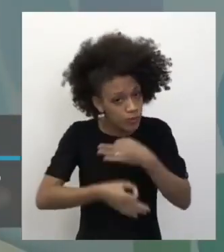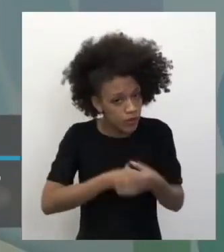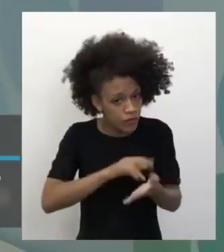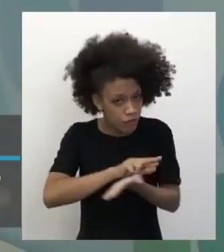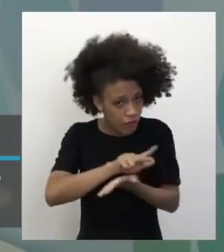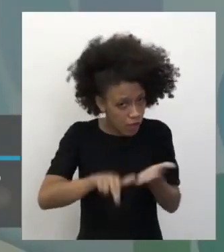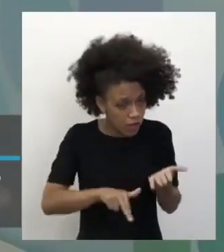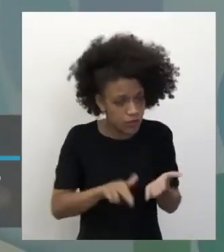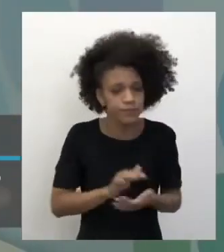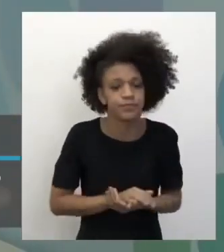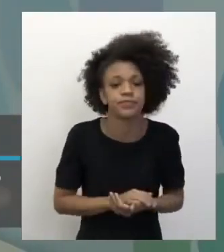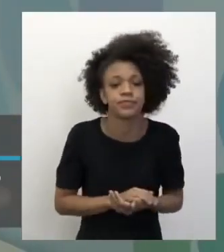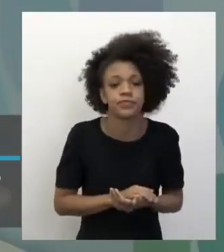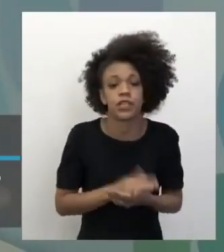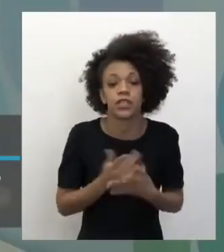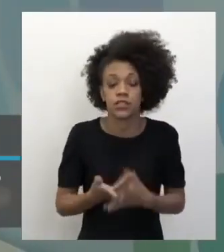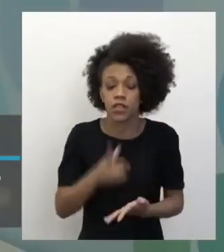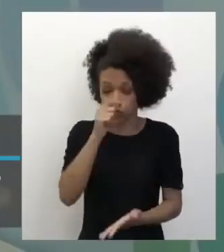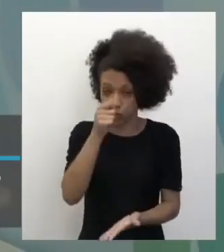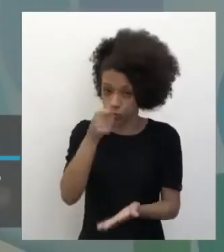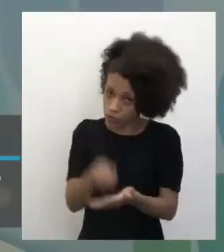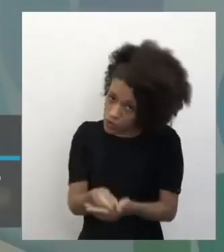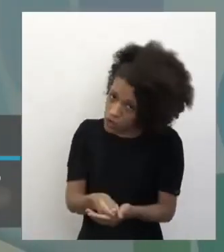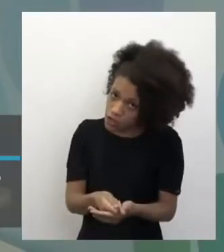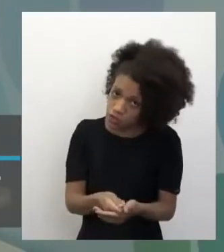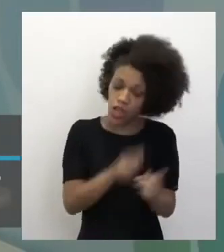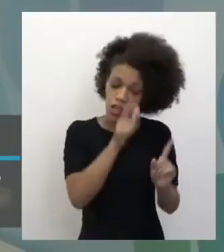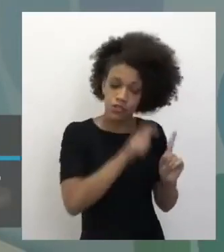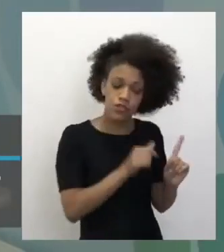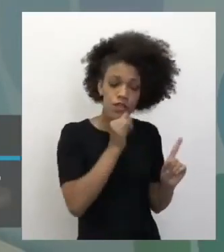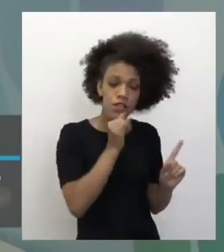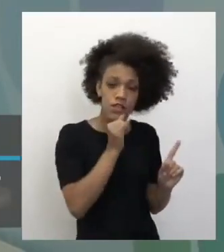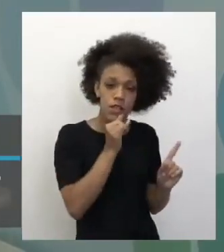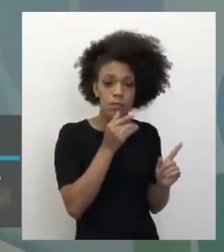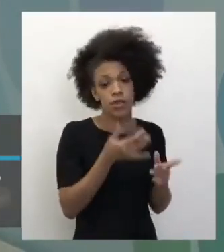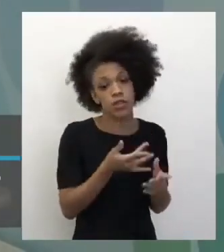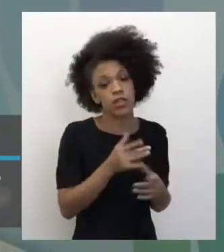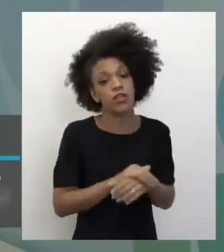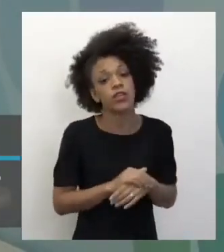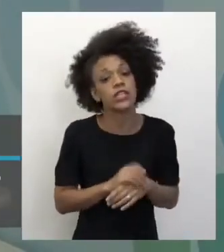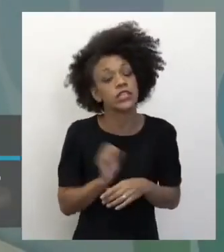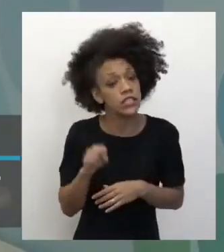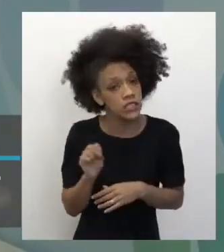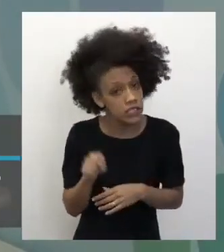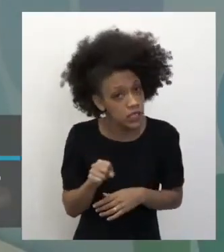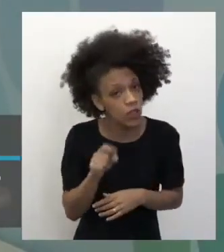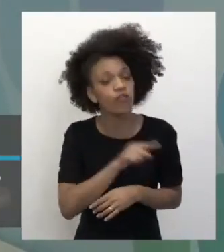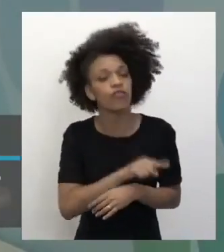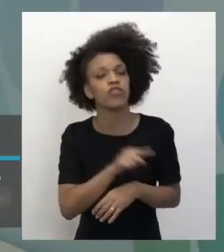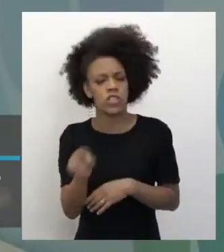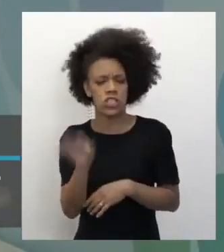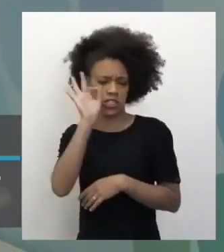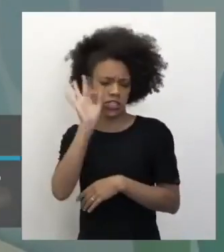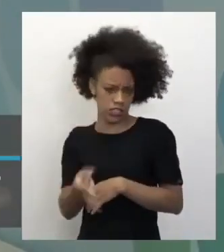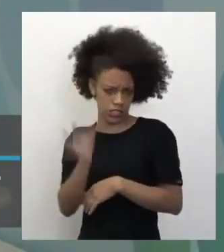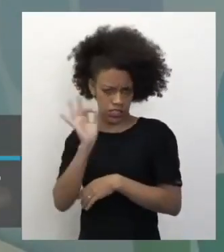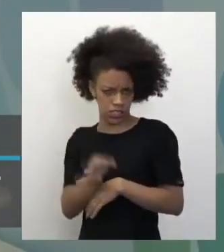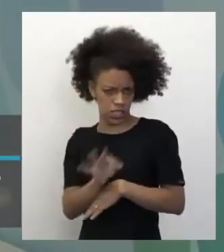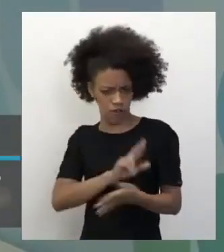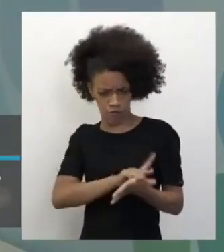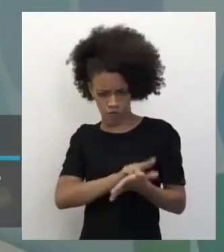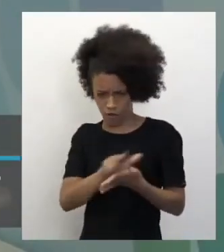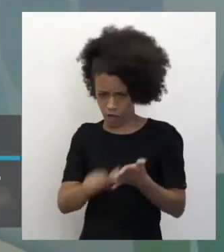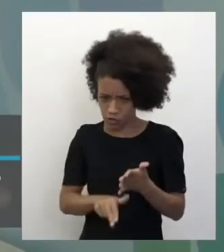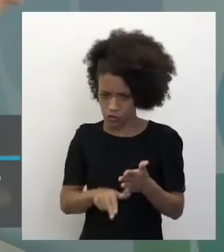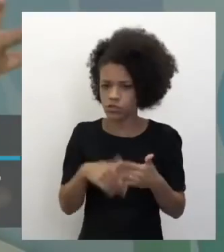várias. E existe o de autoridade e de exemplificação. E eu vou dizer que sim, gente, vocês acertaram. A maioria aí,